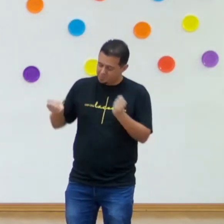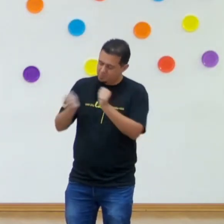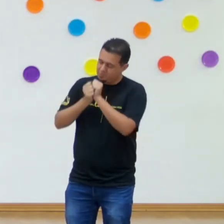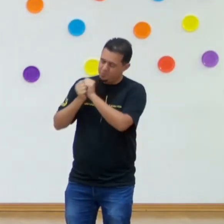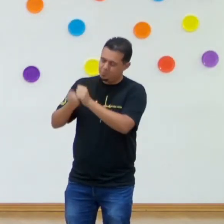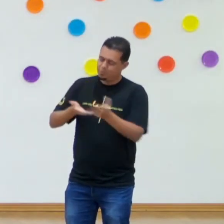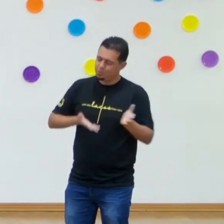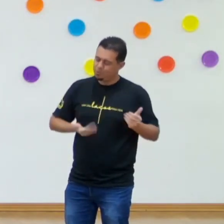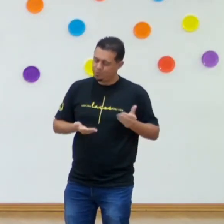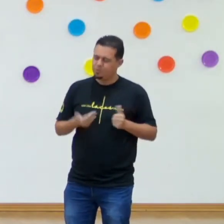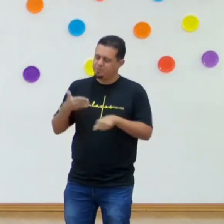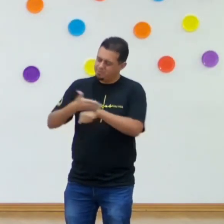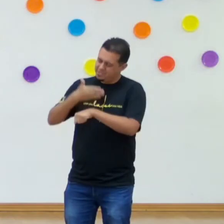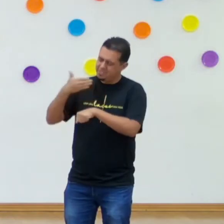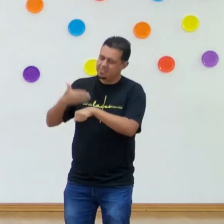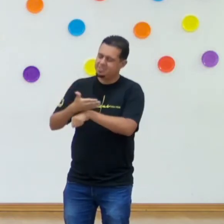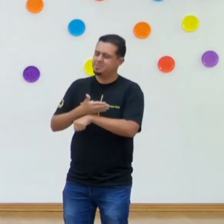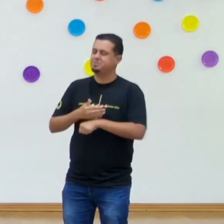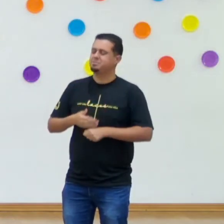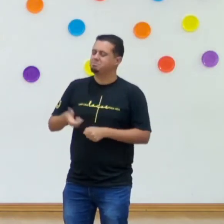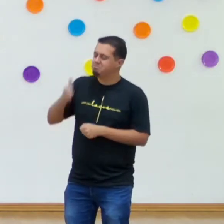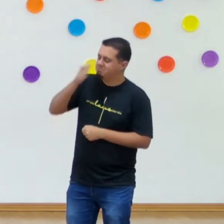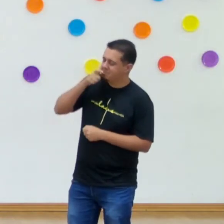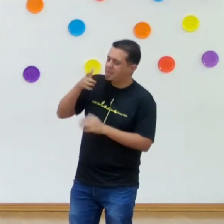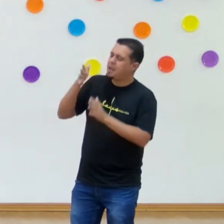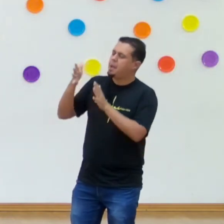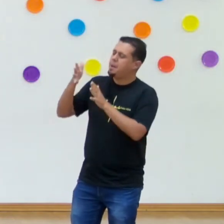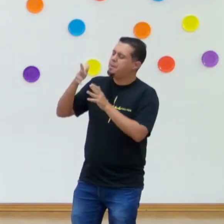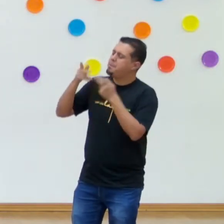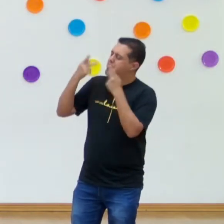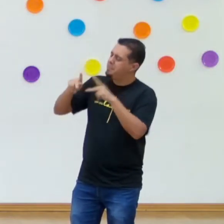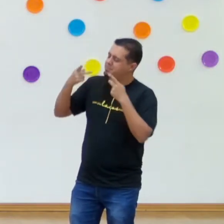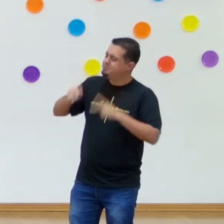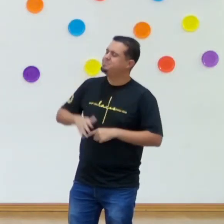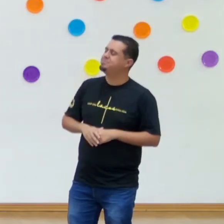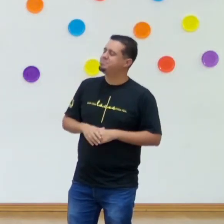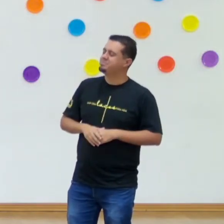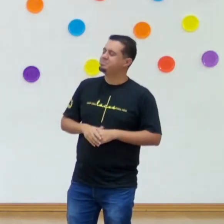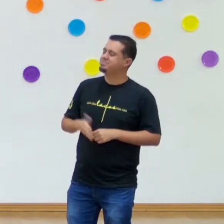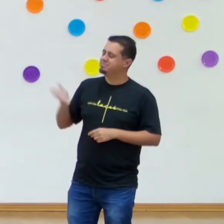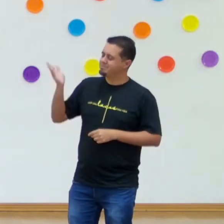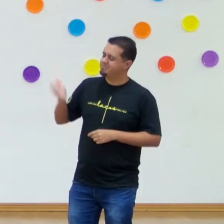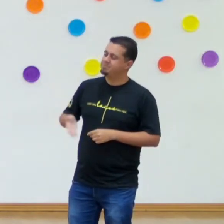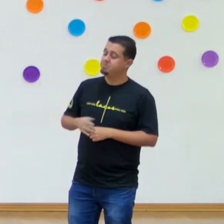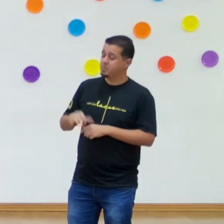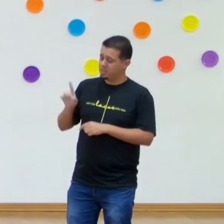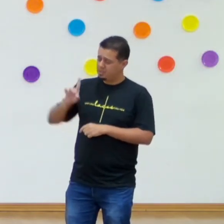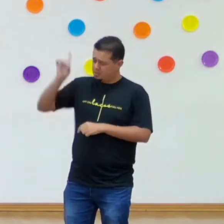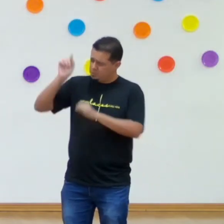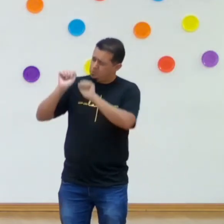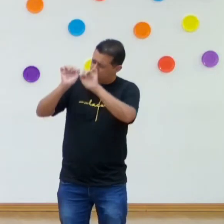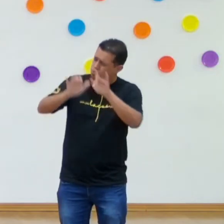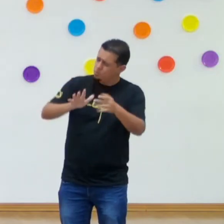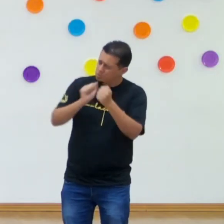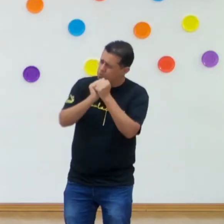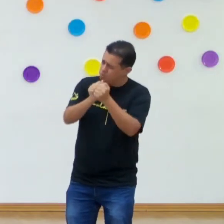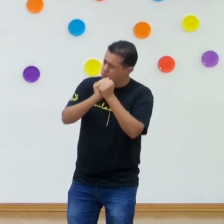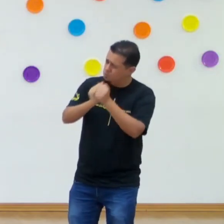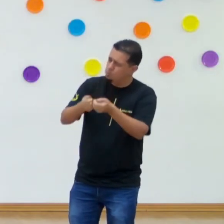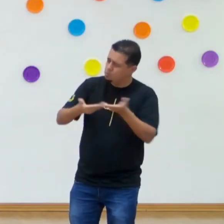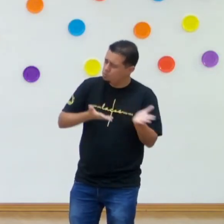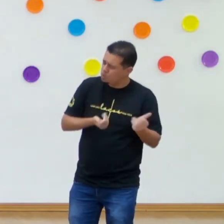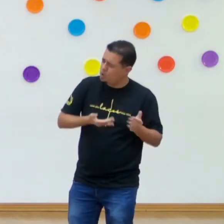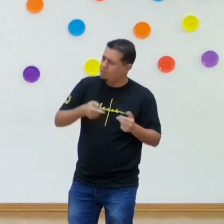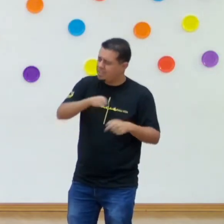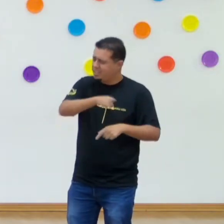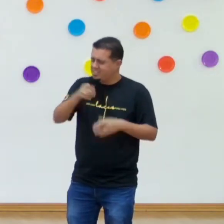participando, ouvindo a tua palavra através do teu servo. Te pedimos, Senhor Deus, que seja com os teus jovens, que eles nunca desanimem, que esteja sempre